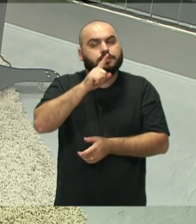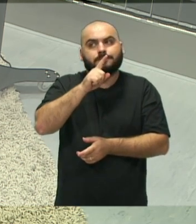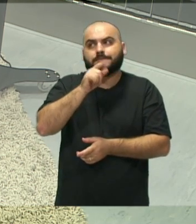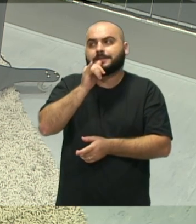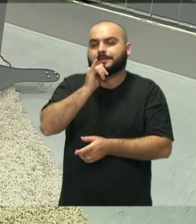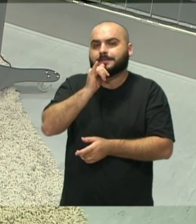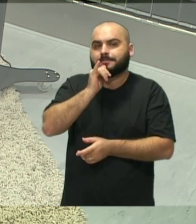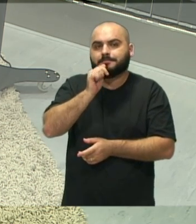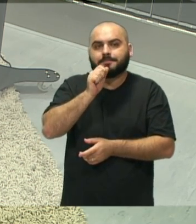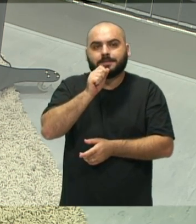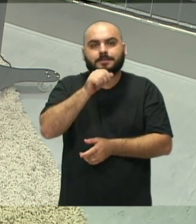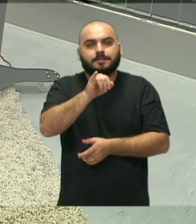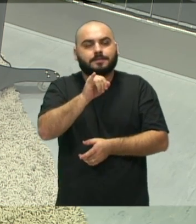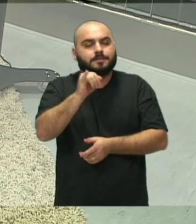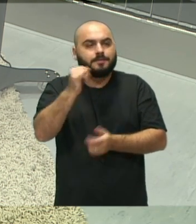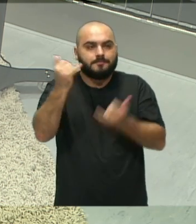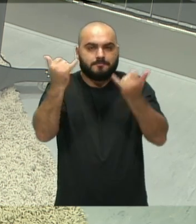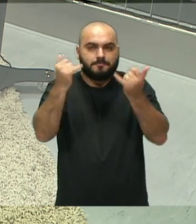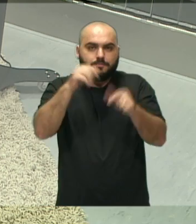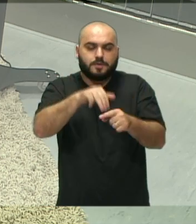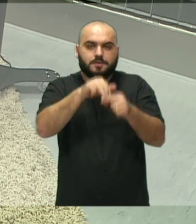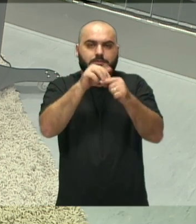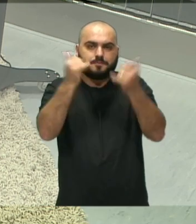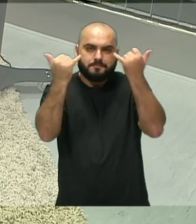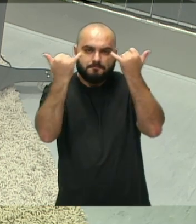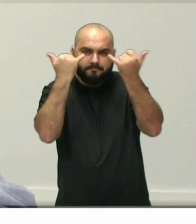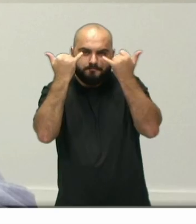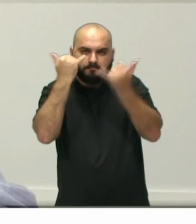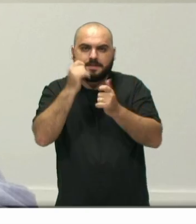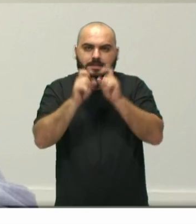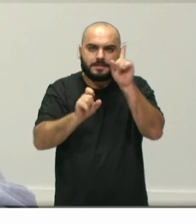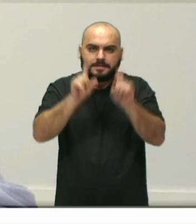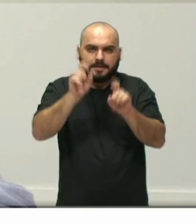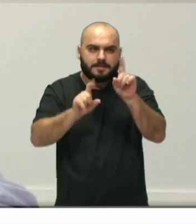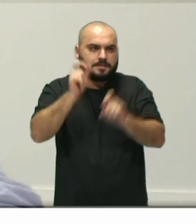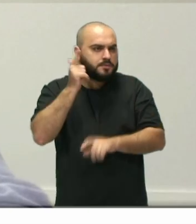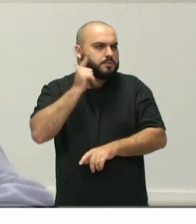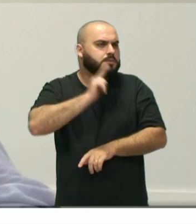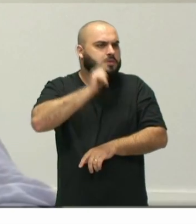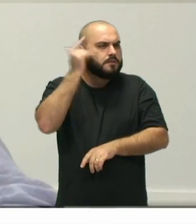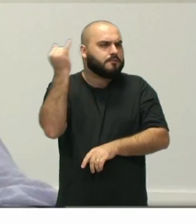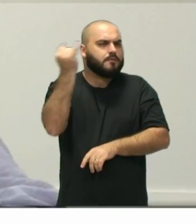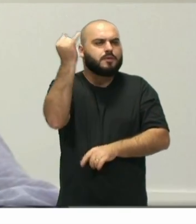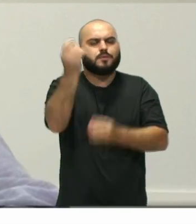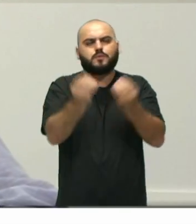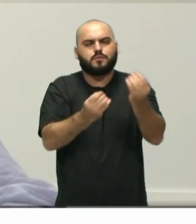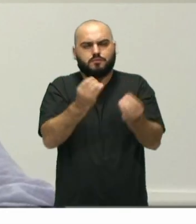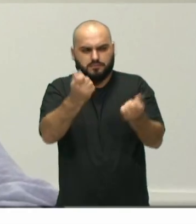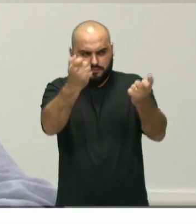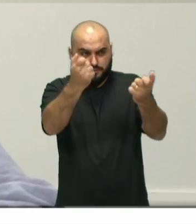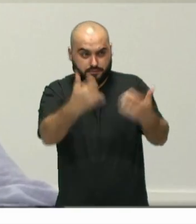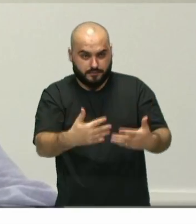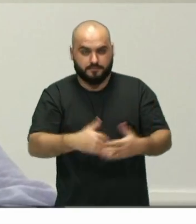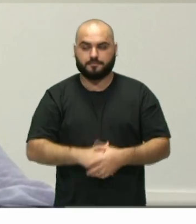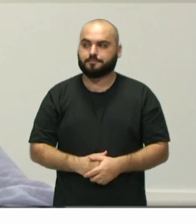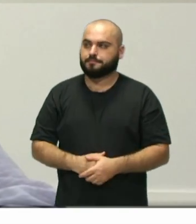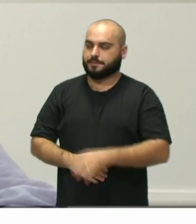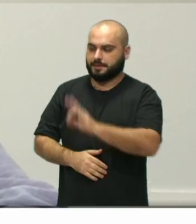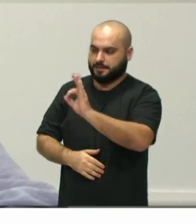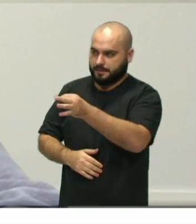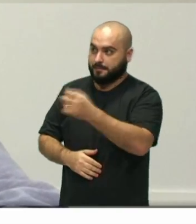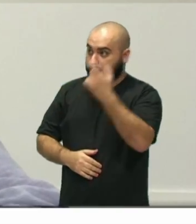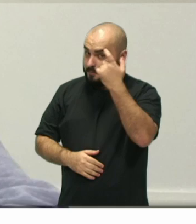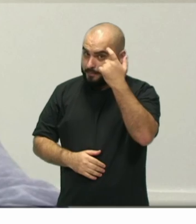o município tivesse esses dados, conseguisse realizar essa testagem? Certo. Pensando neste momento, também na preocupação com